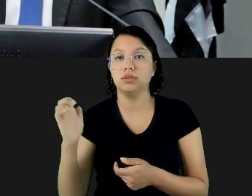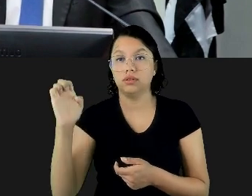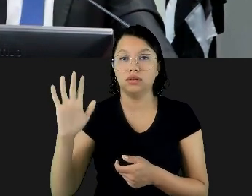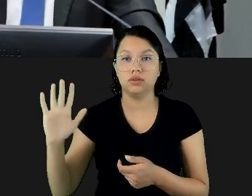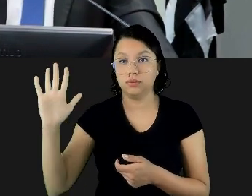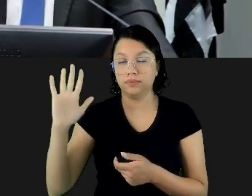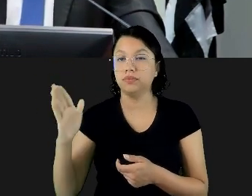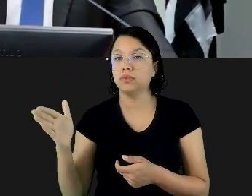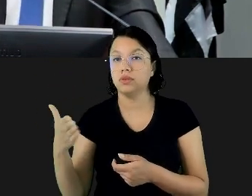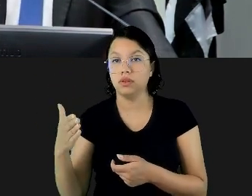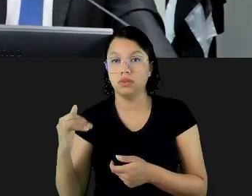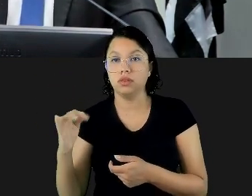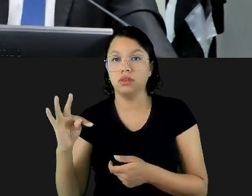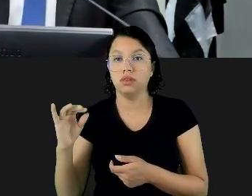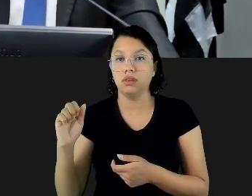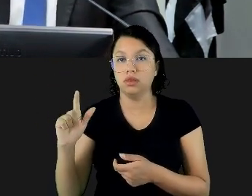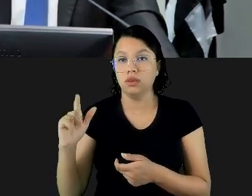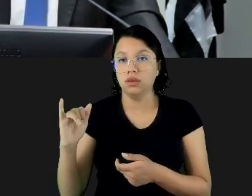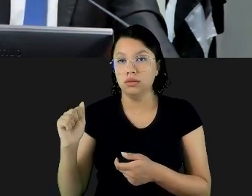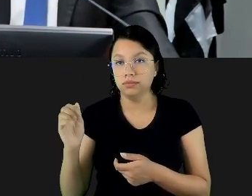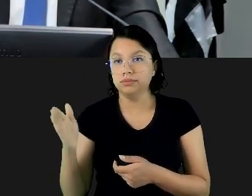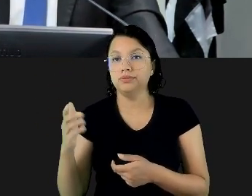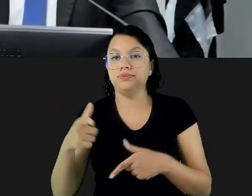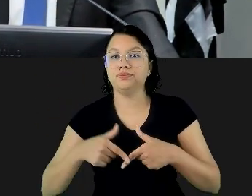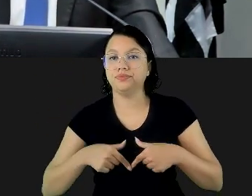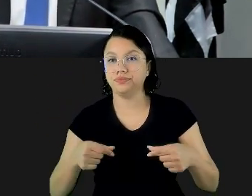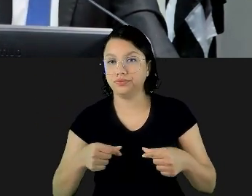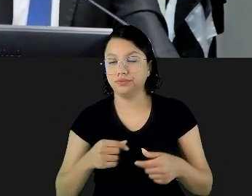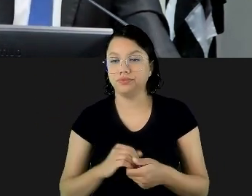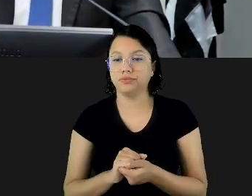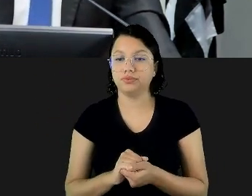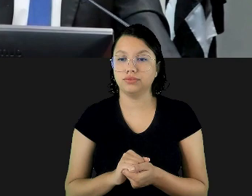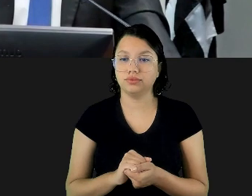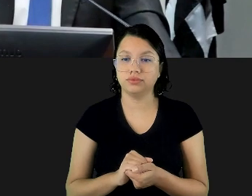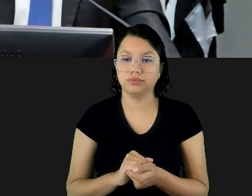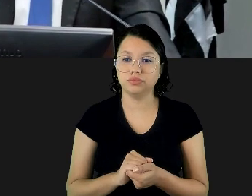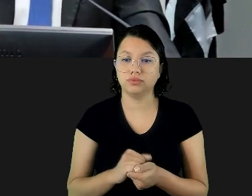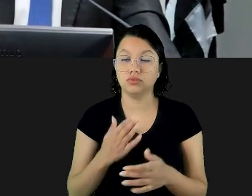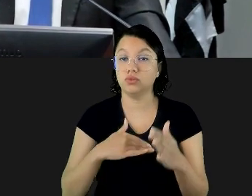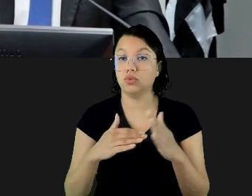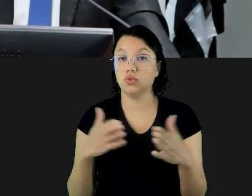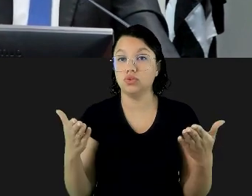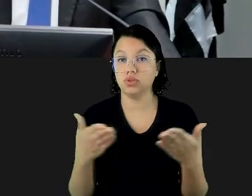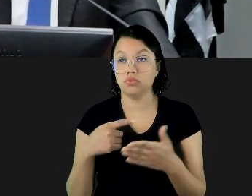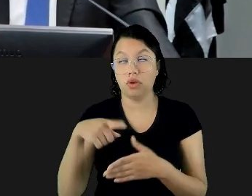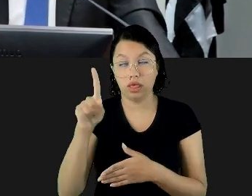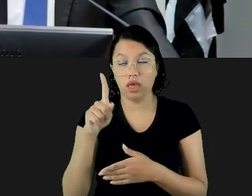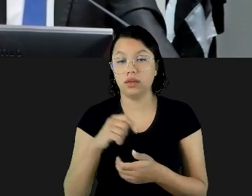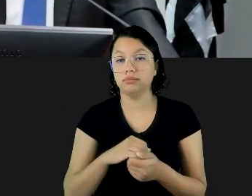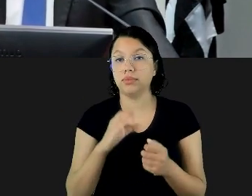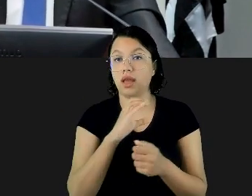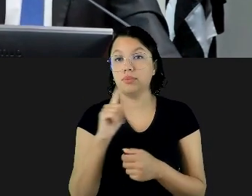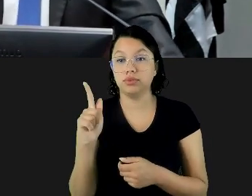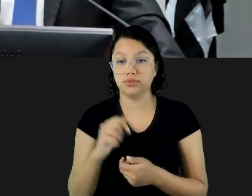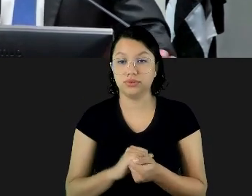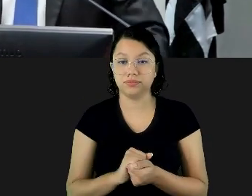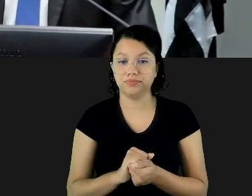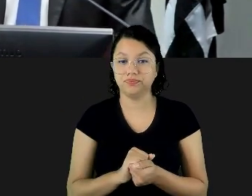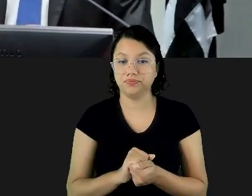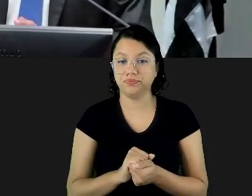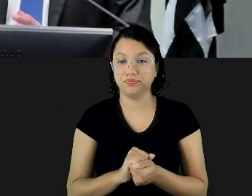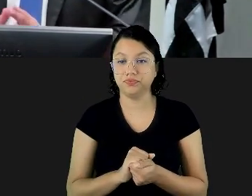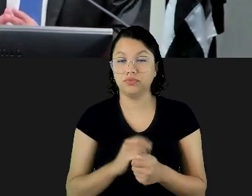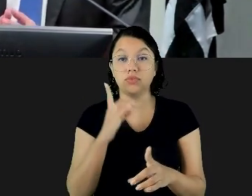embaixador da Itália, embaixador do Japão. Esse povo tudo já foi lá para Campo Grande. E eu